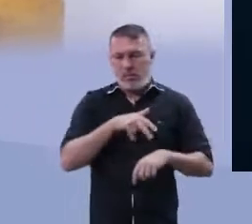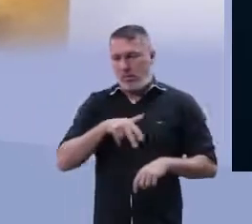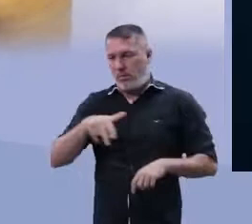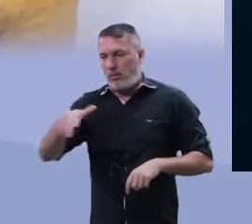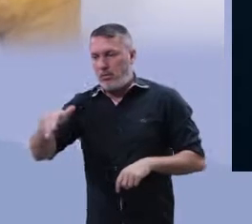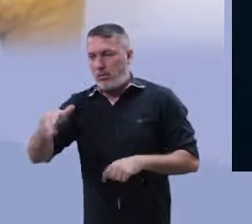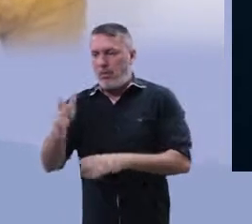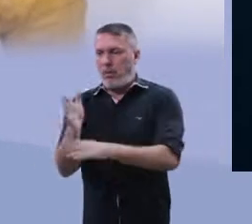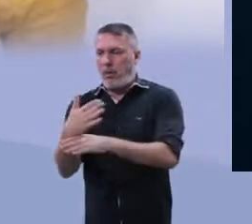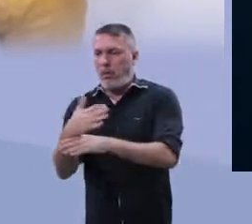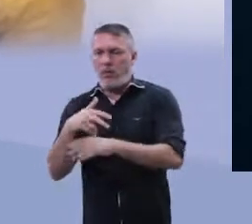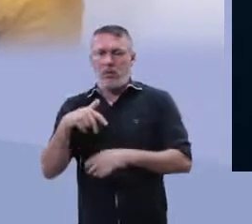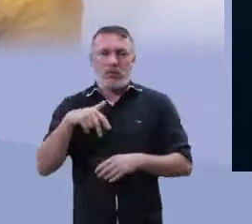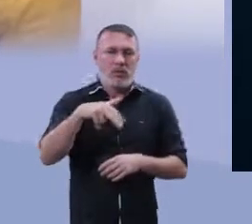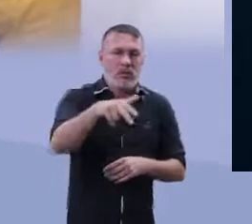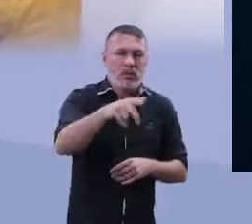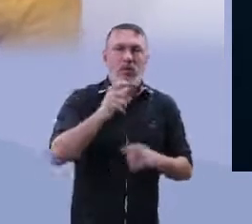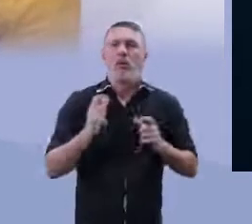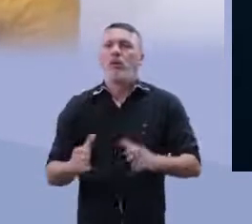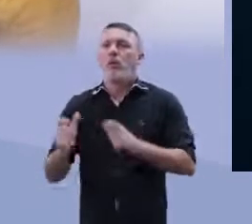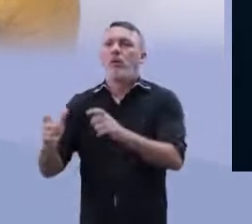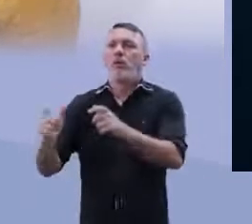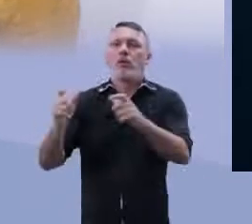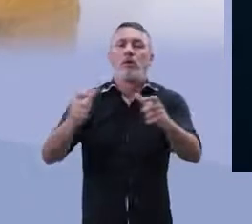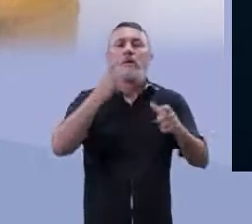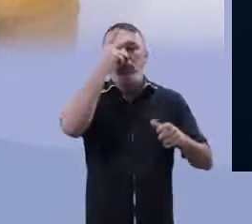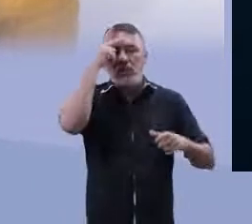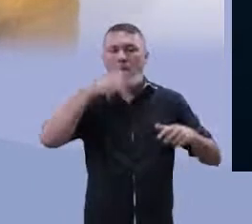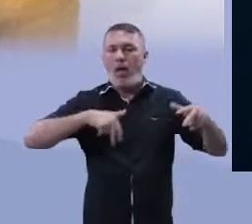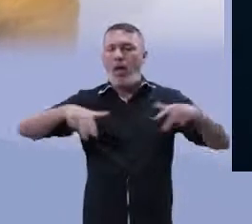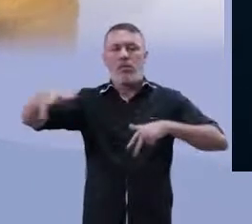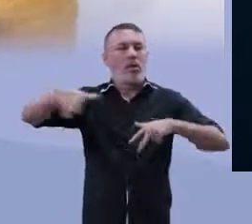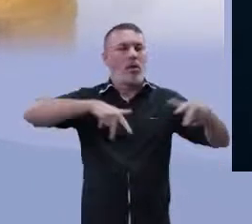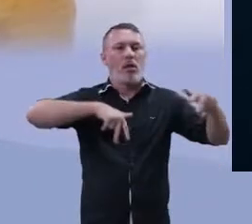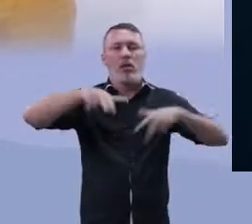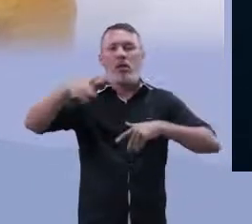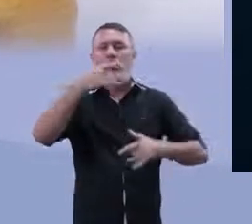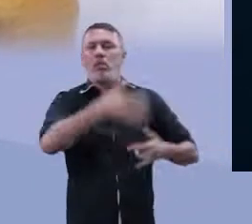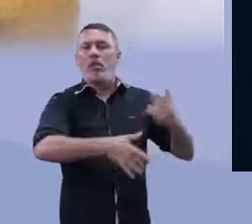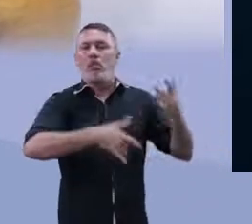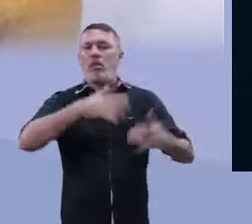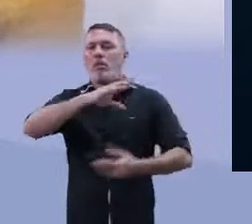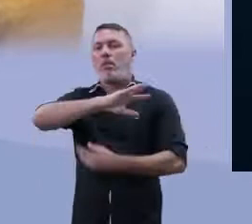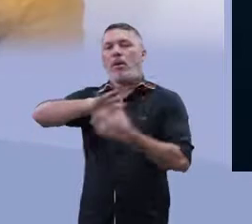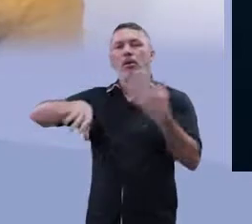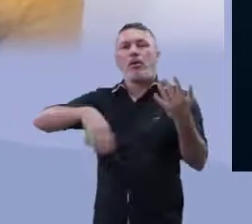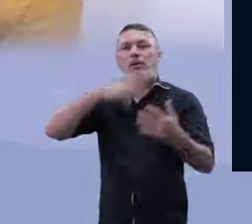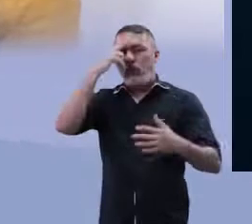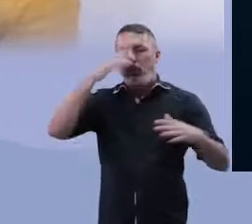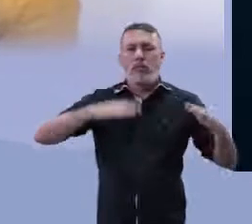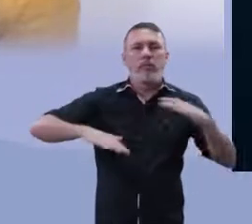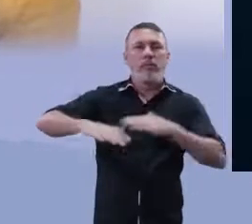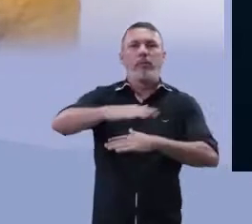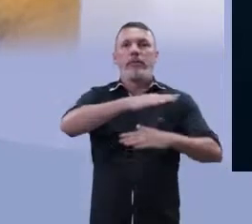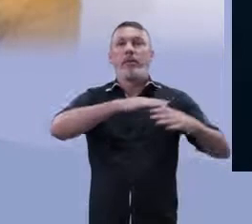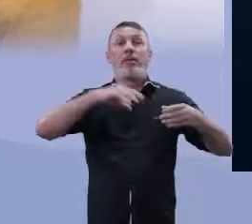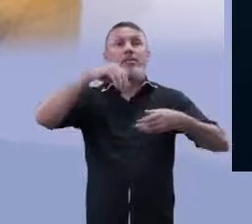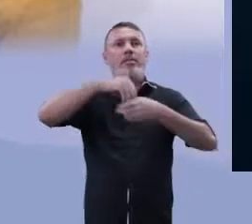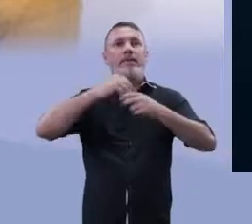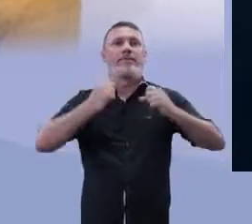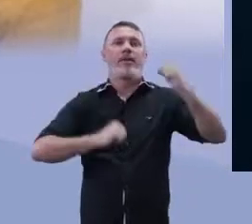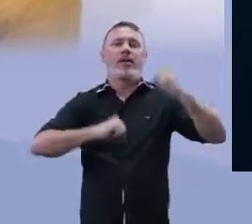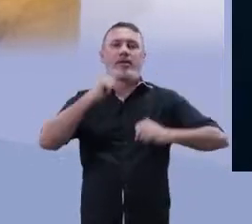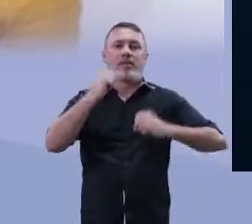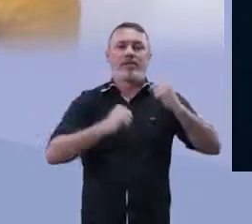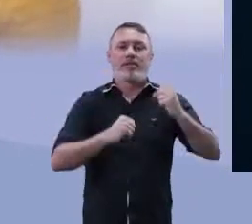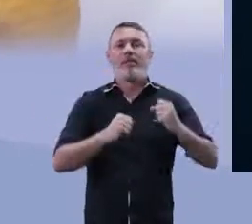outro grupo produziam as rodas, produziam o motor, ou seja, o deslocamento do funcionário dentro da estrutura física da